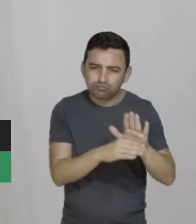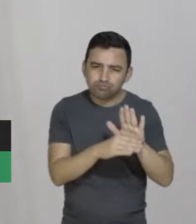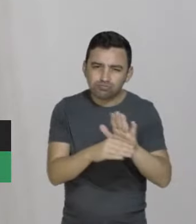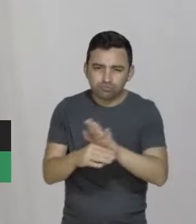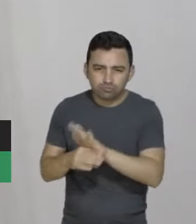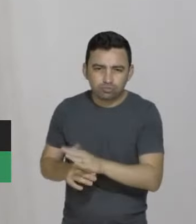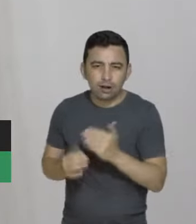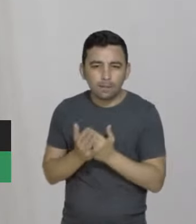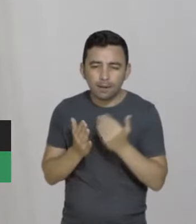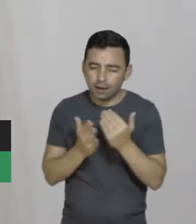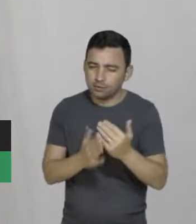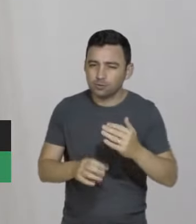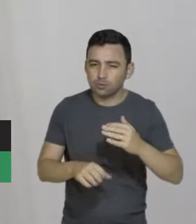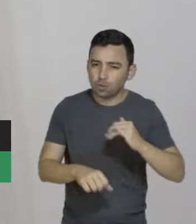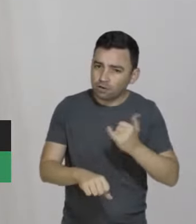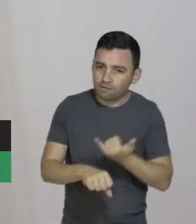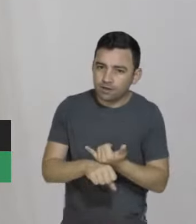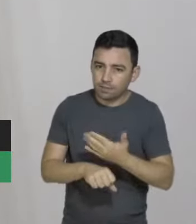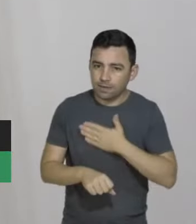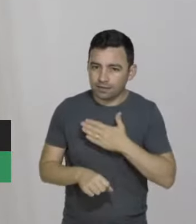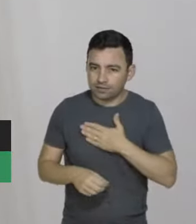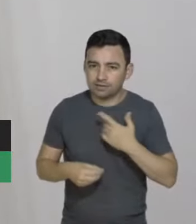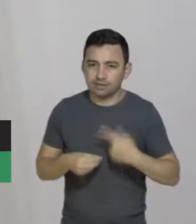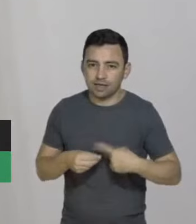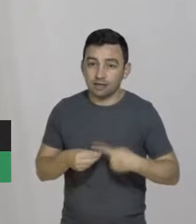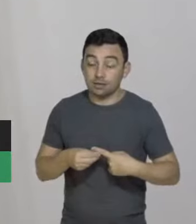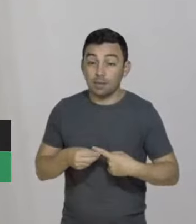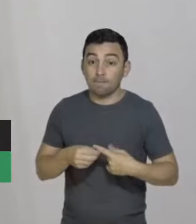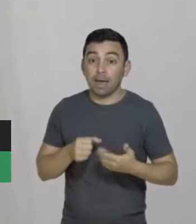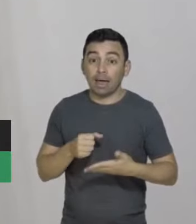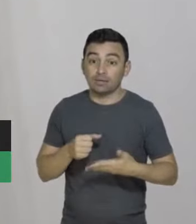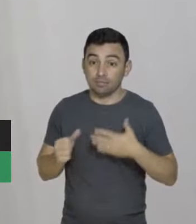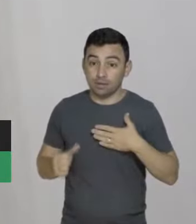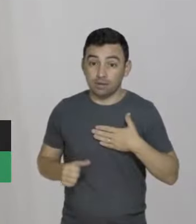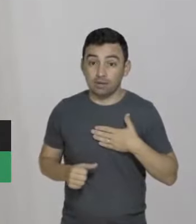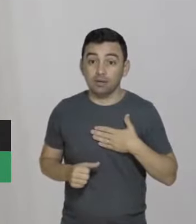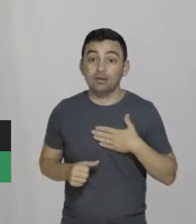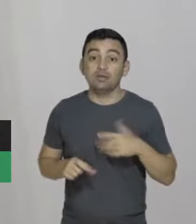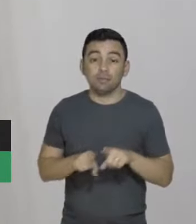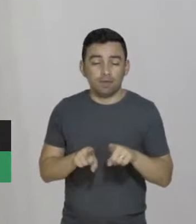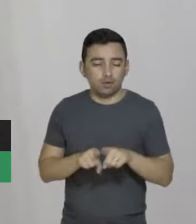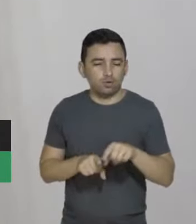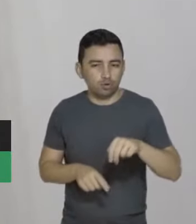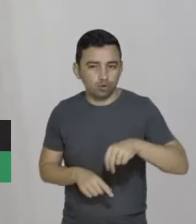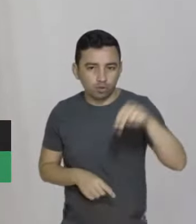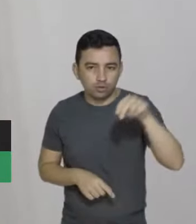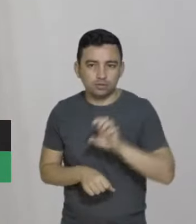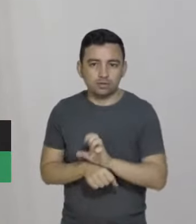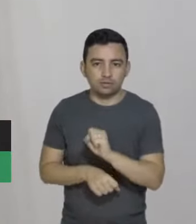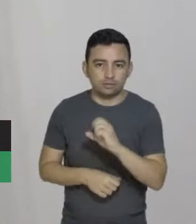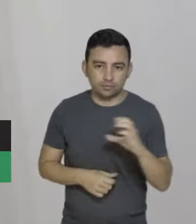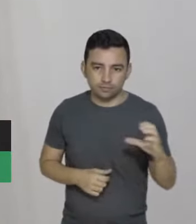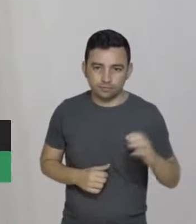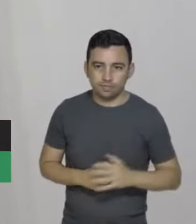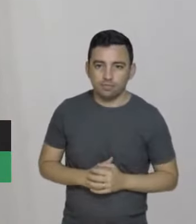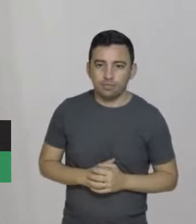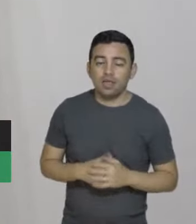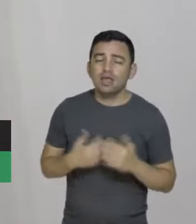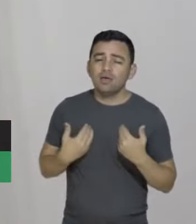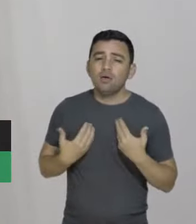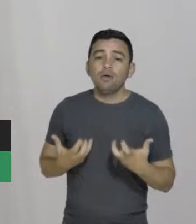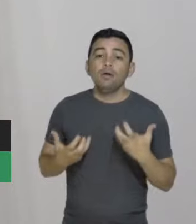para a cidade de Joinville, de onde vim, né, a minha base eleitoral, mas também para todo o norte do estado. E, presidente, se me permite, eu quero frisar